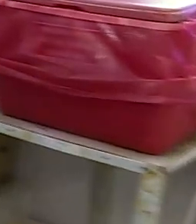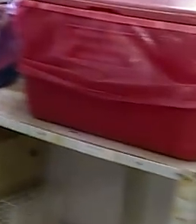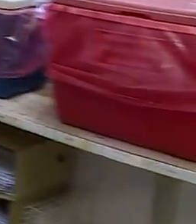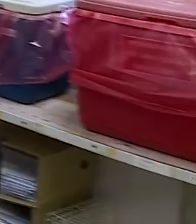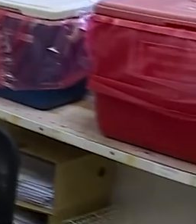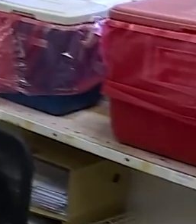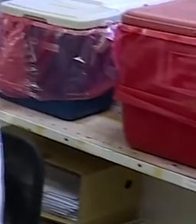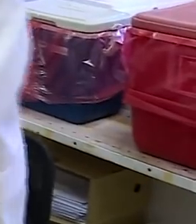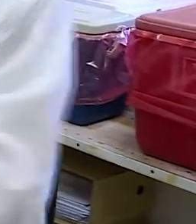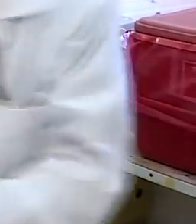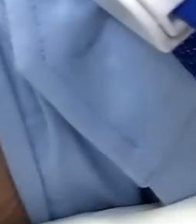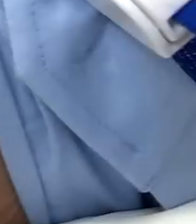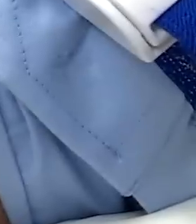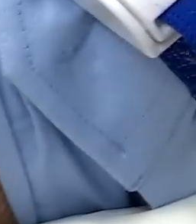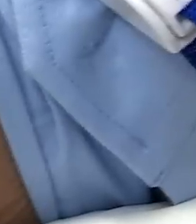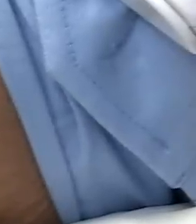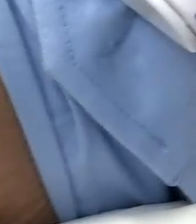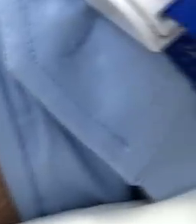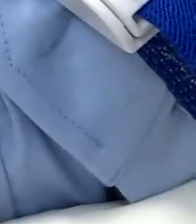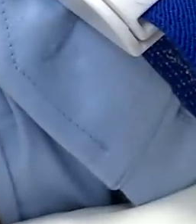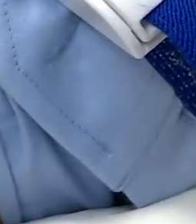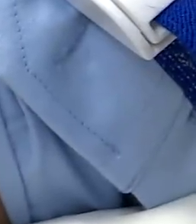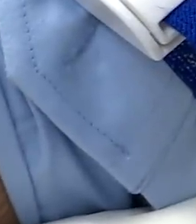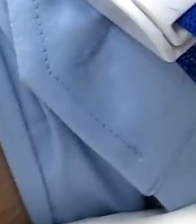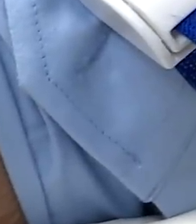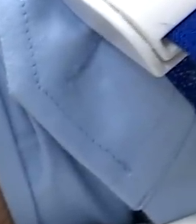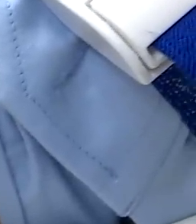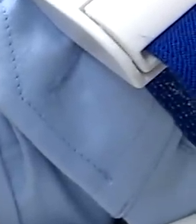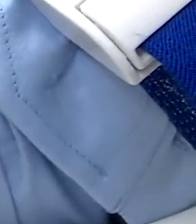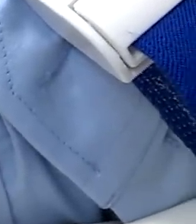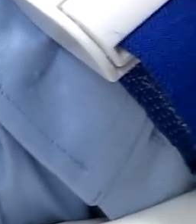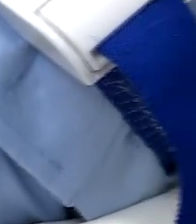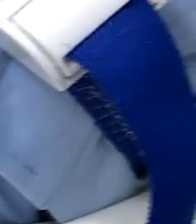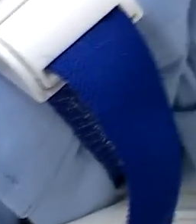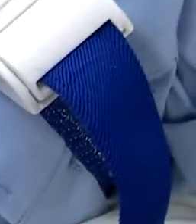amo E aí